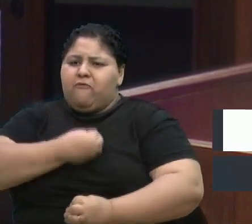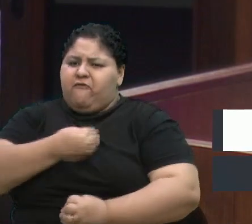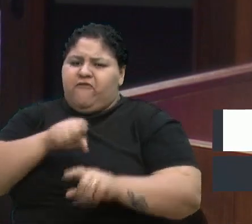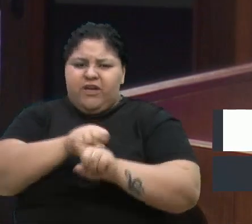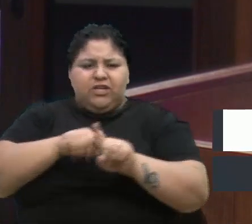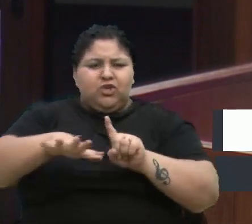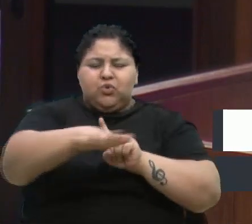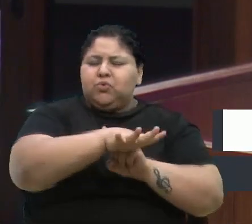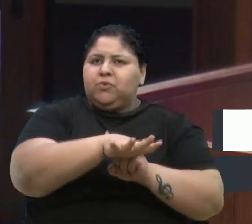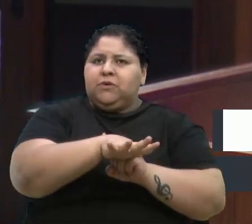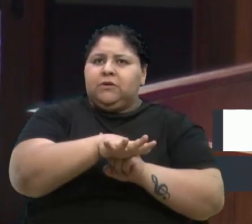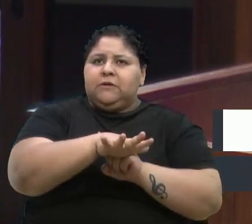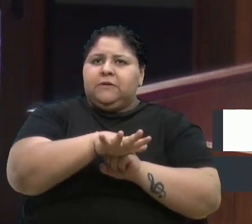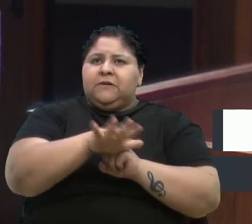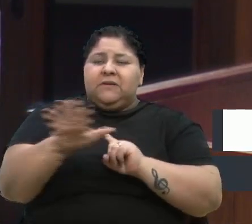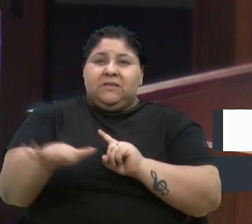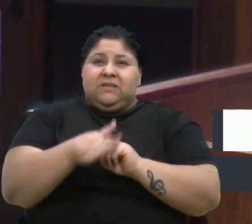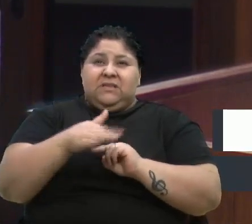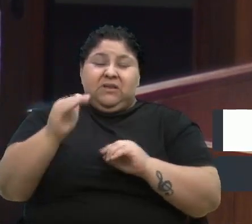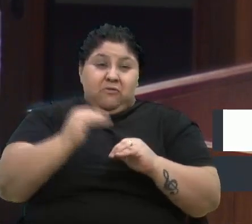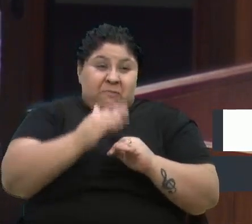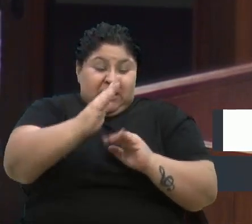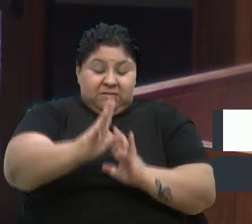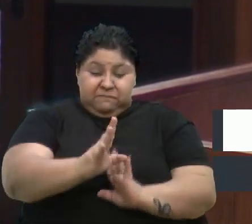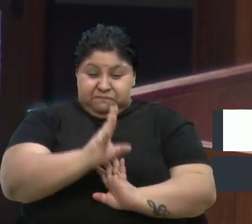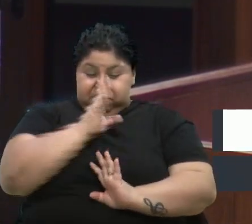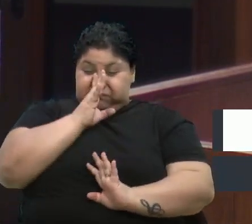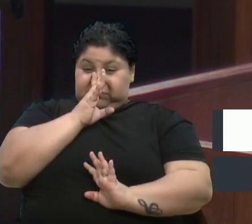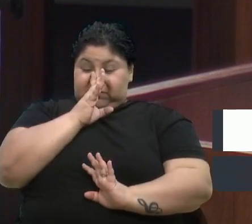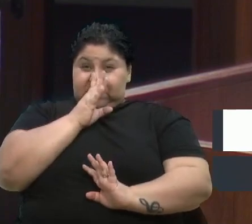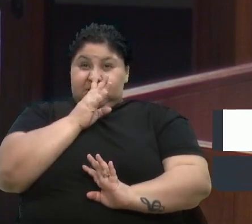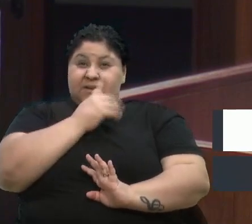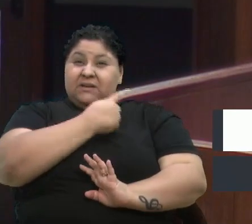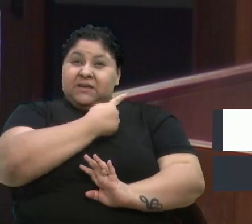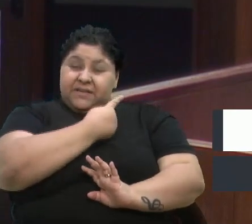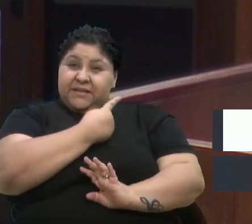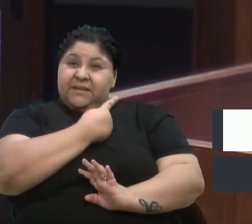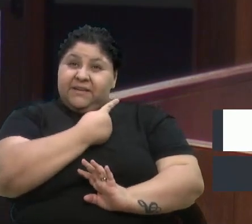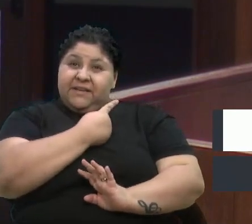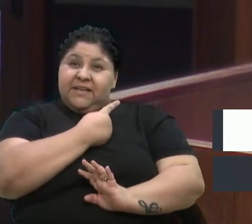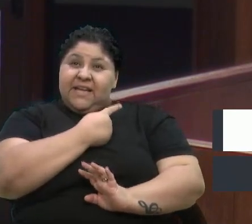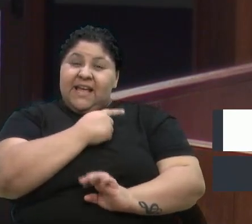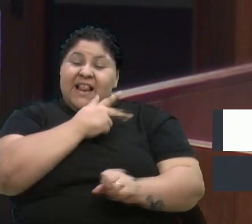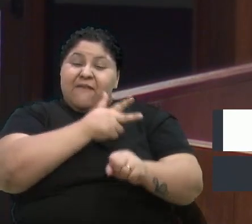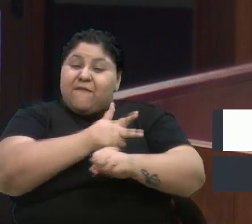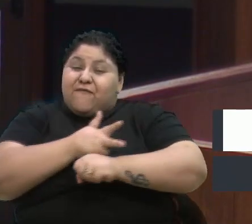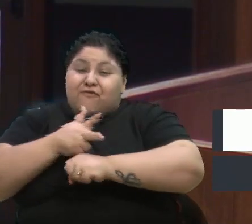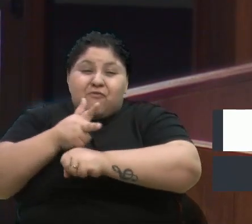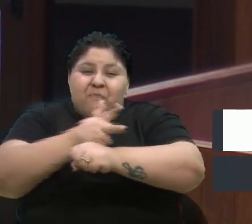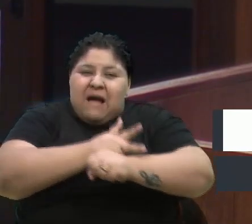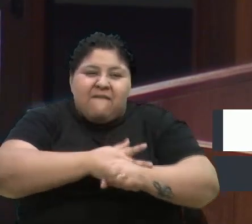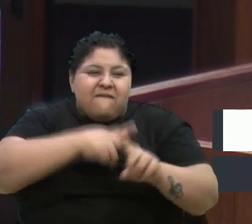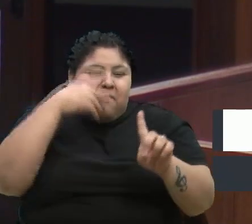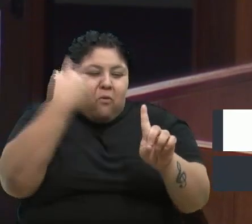sociedade. E talvez, gente, o mais assustador desse caso é que ele filmava as torturas.